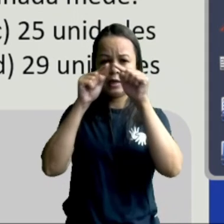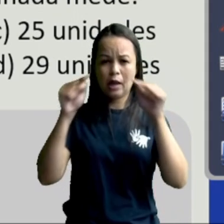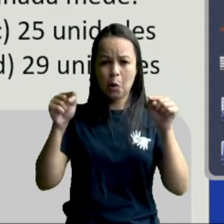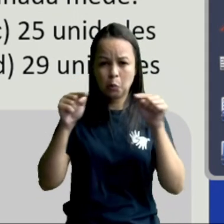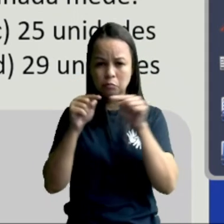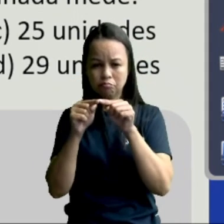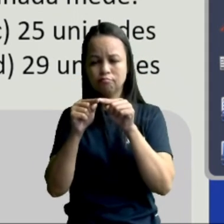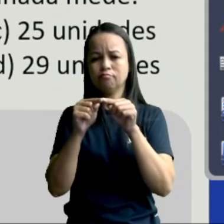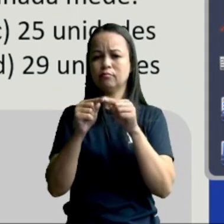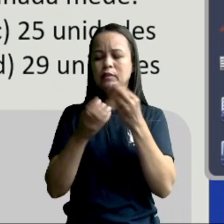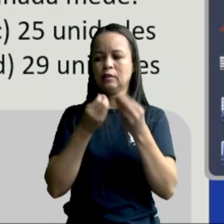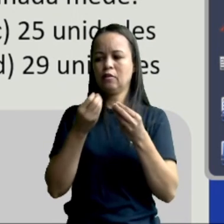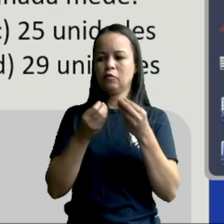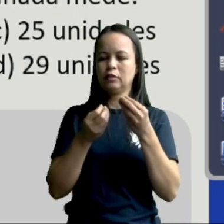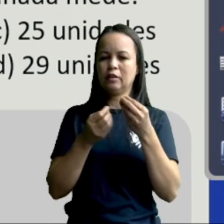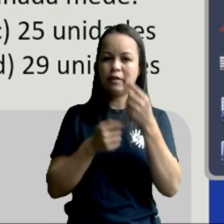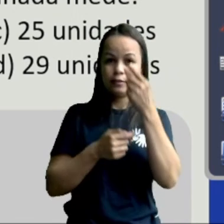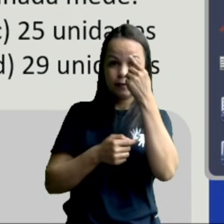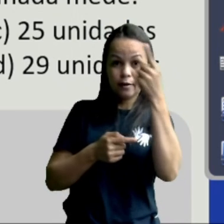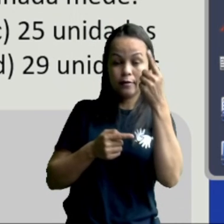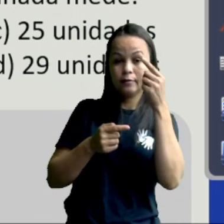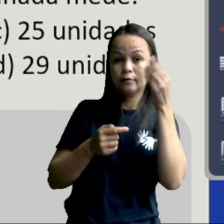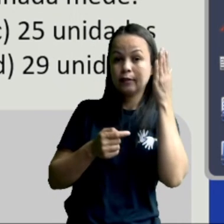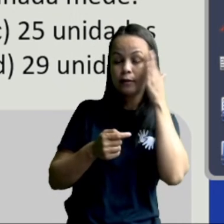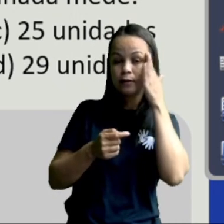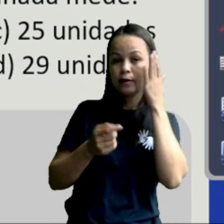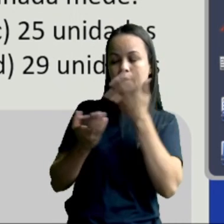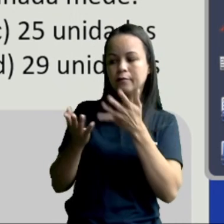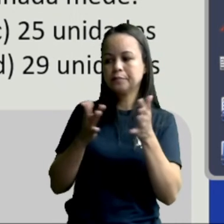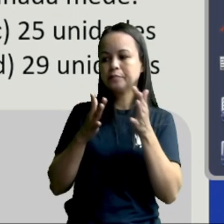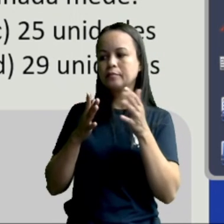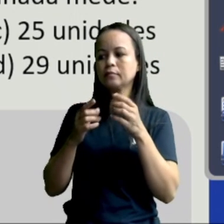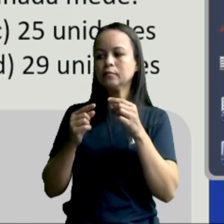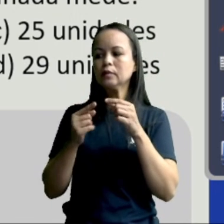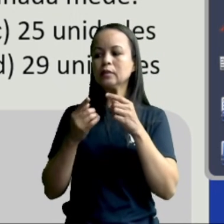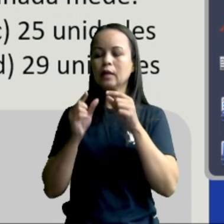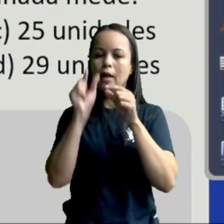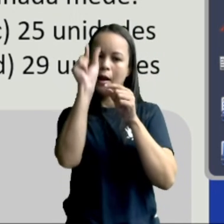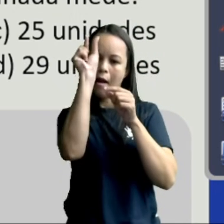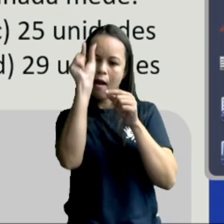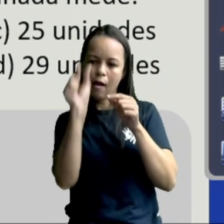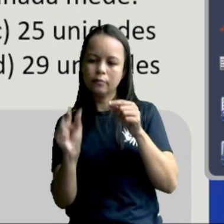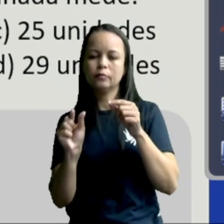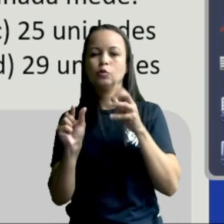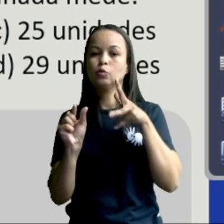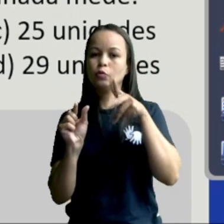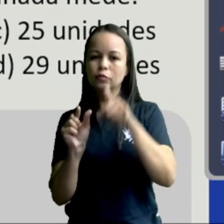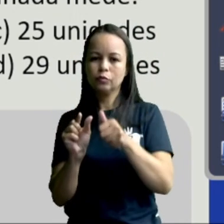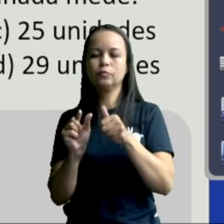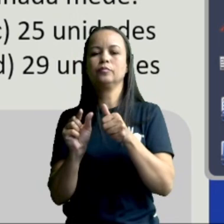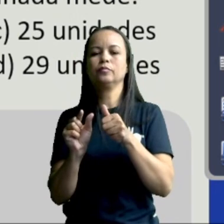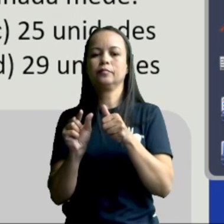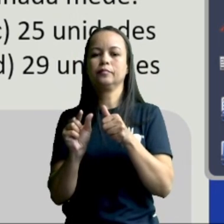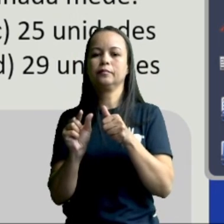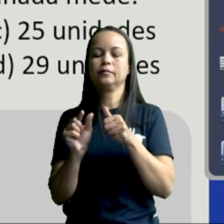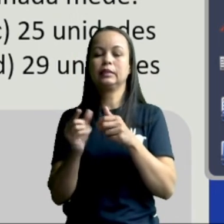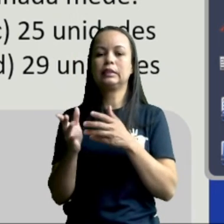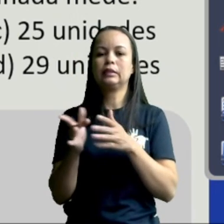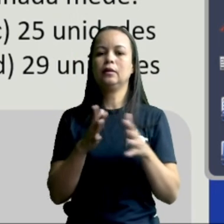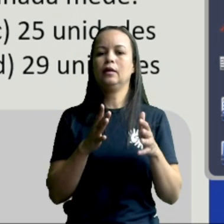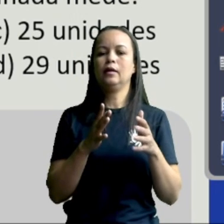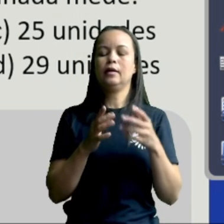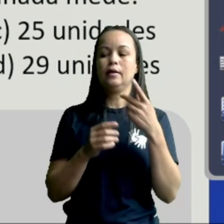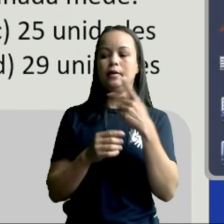se ligar que ele vai ser a metade da área desse retângulo todinho. Então, este retângulo que eu acabei